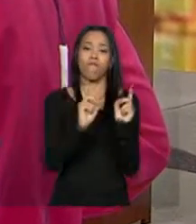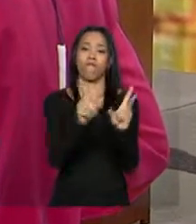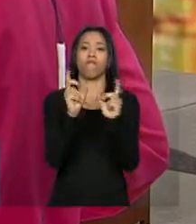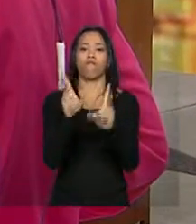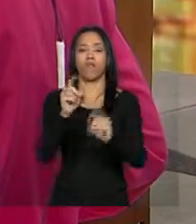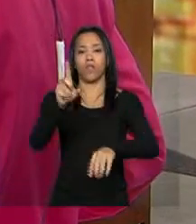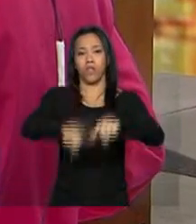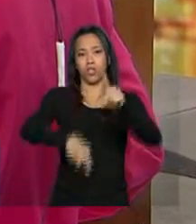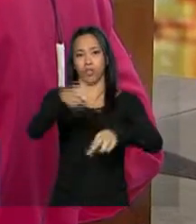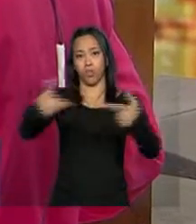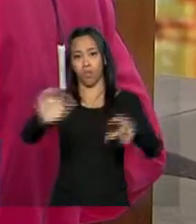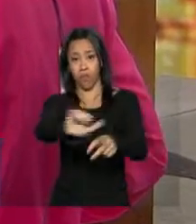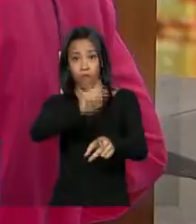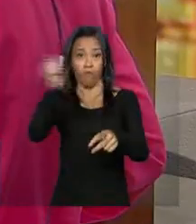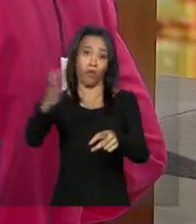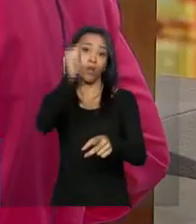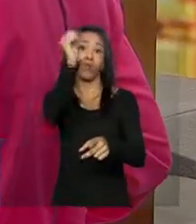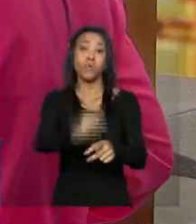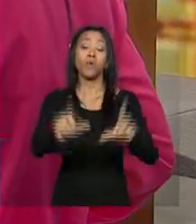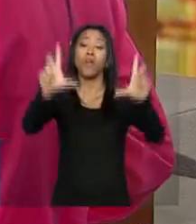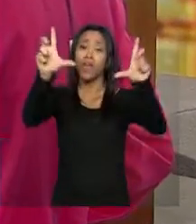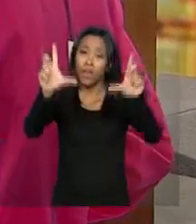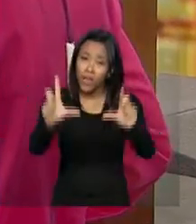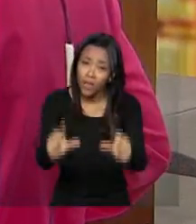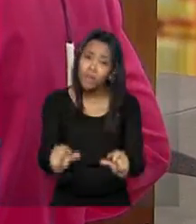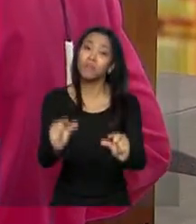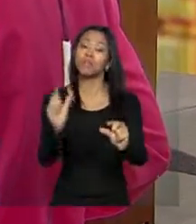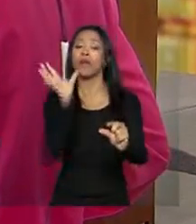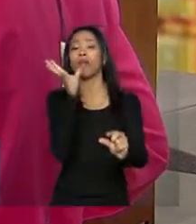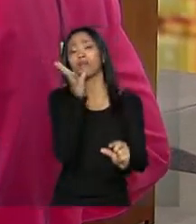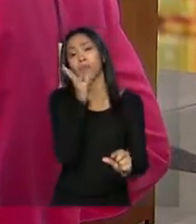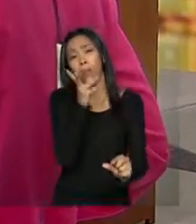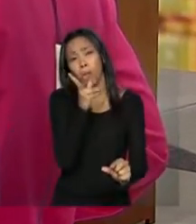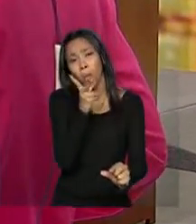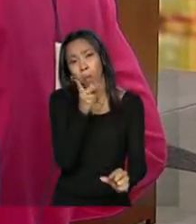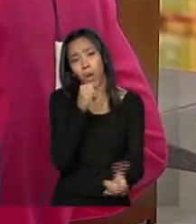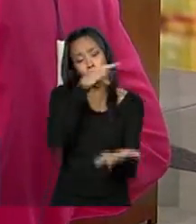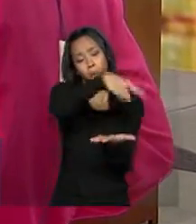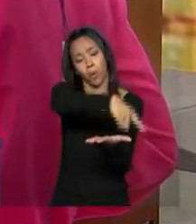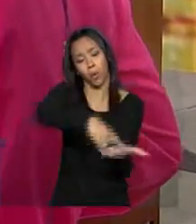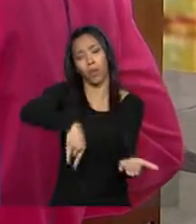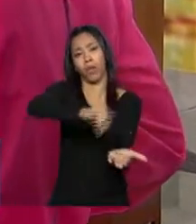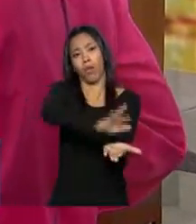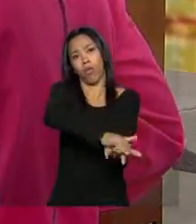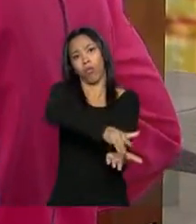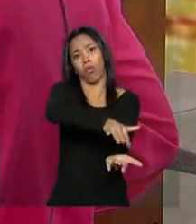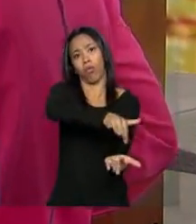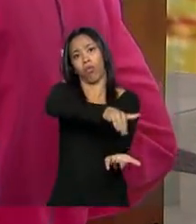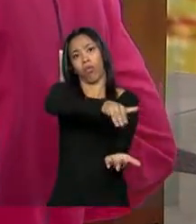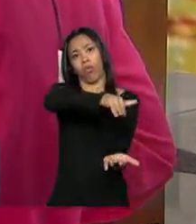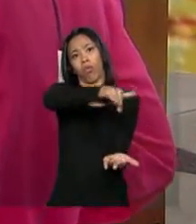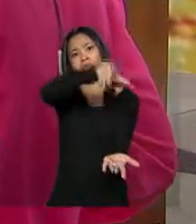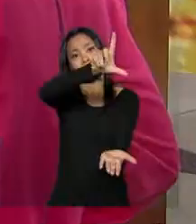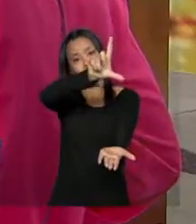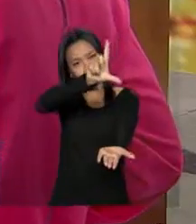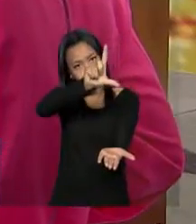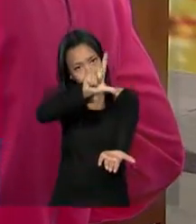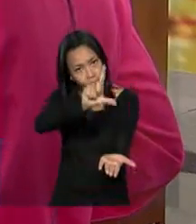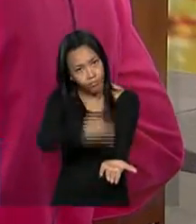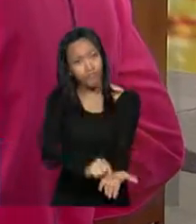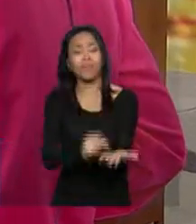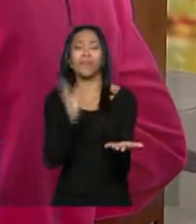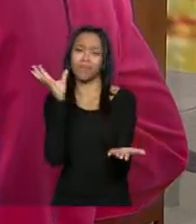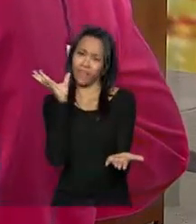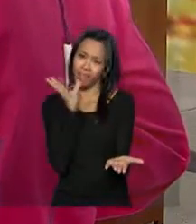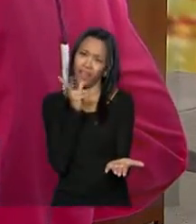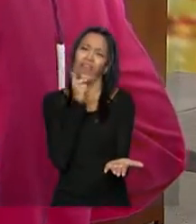haja uma redução da burocracia, mesmo que temos avançado nessa linha, mas ainda há muito entrave, muita burocracia,